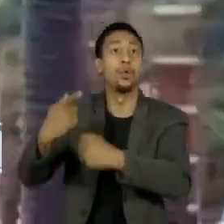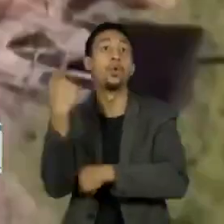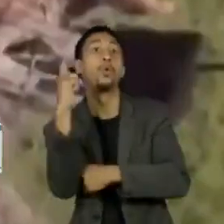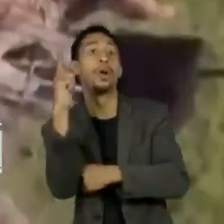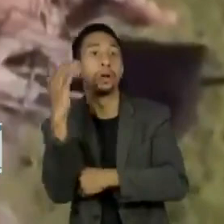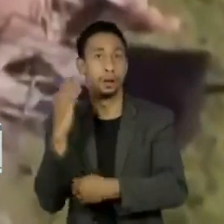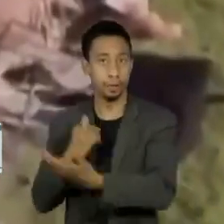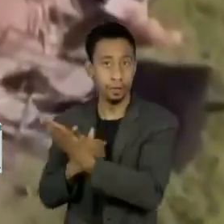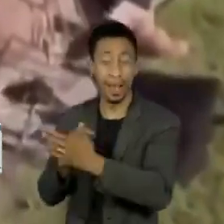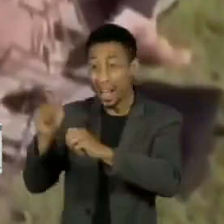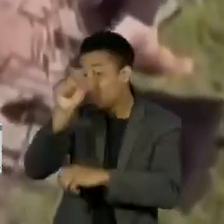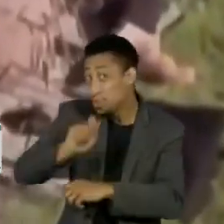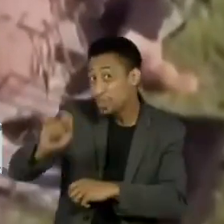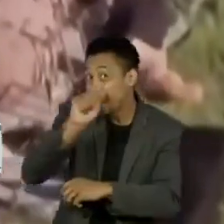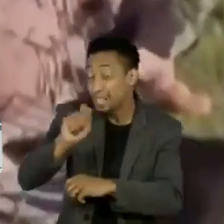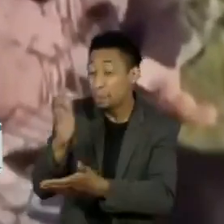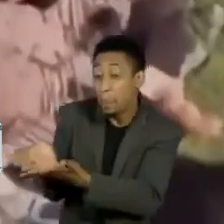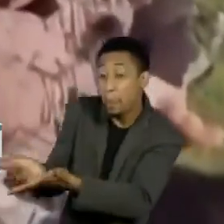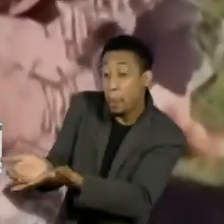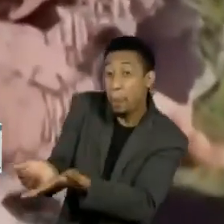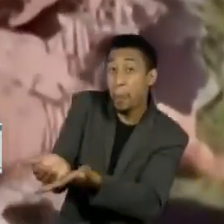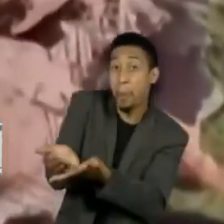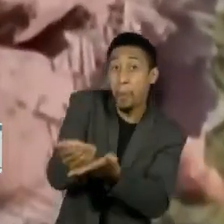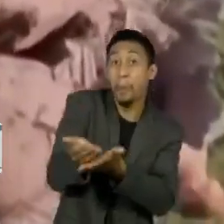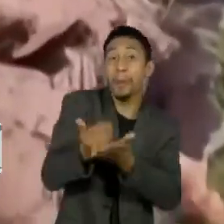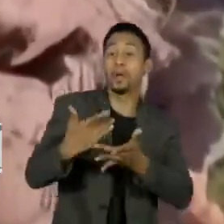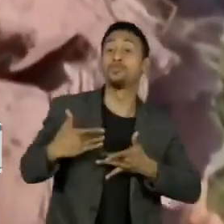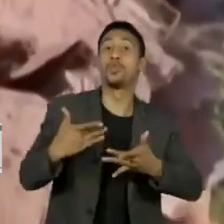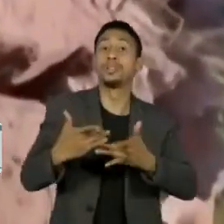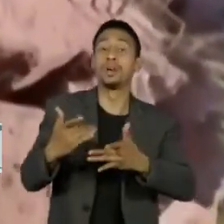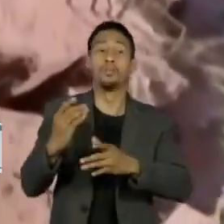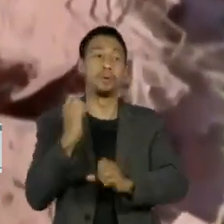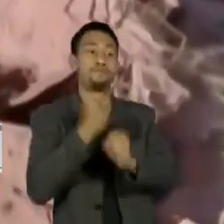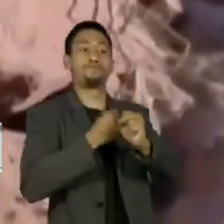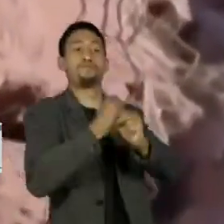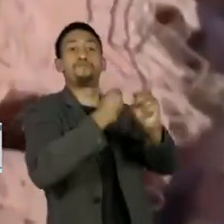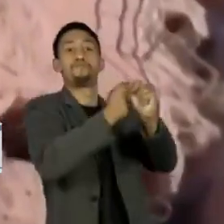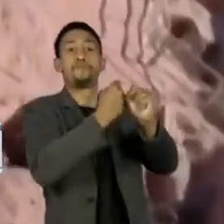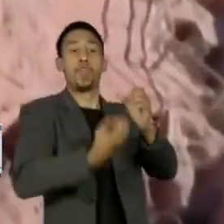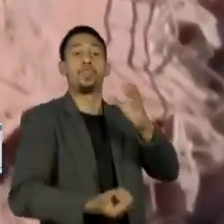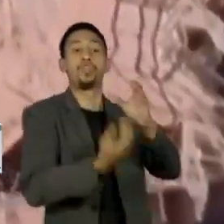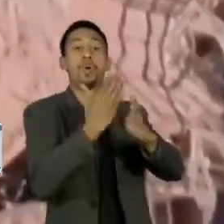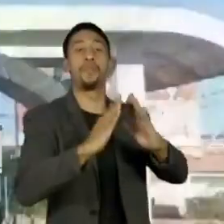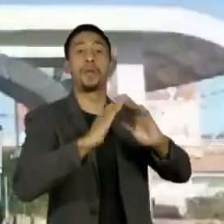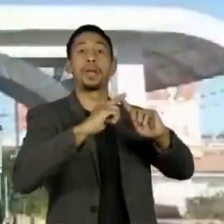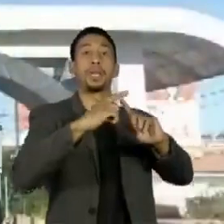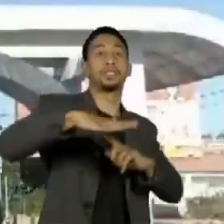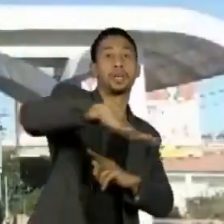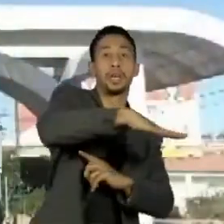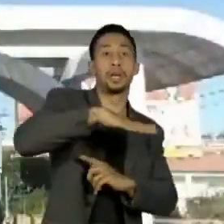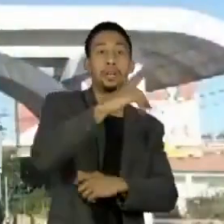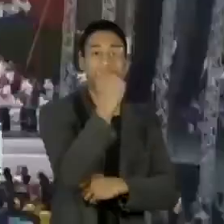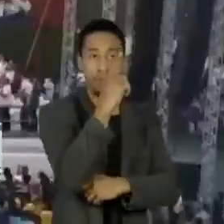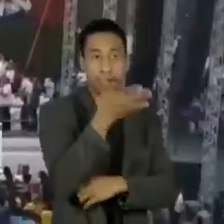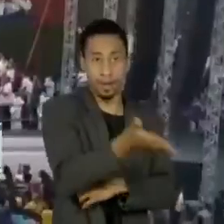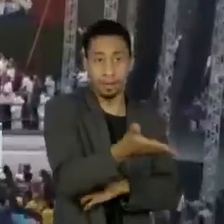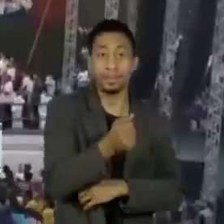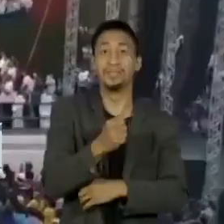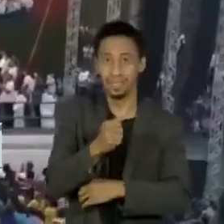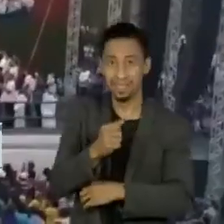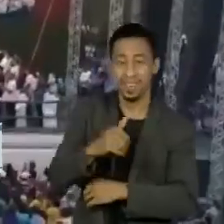Goiano Associação arrecadava doações para a construção de uma nova Basílica em Trindade o